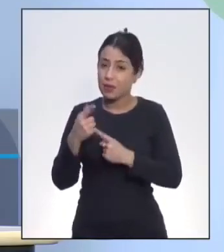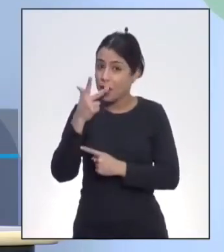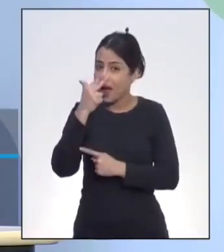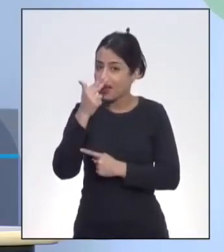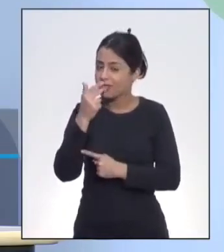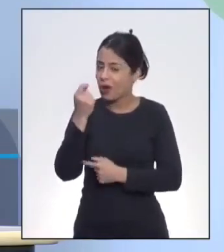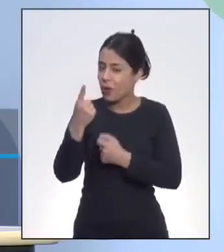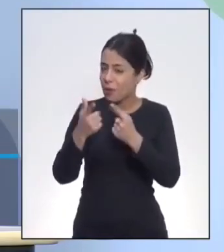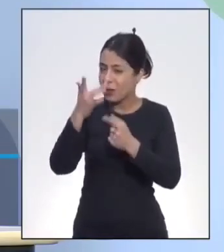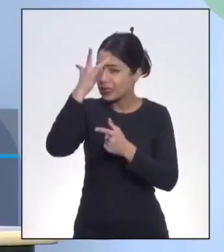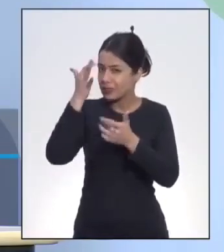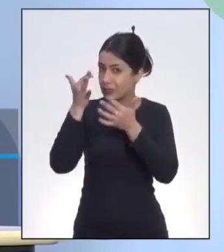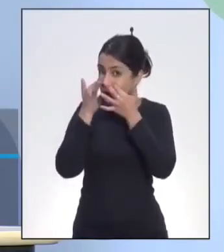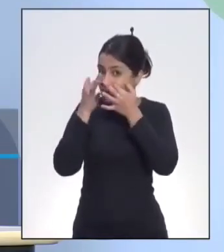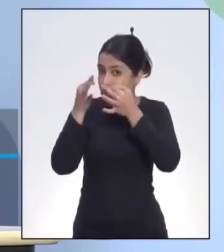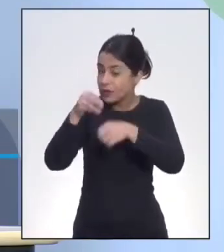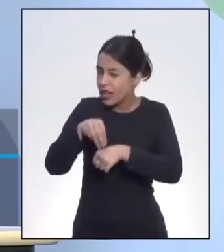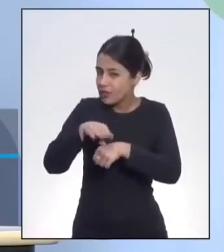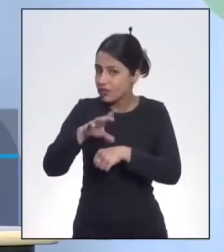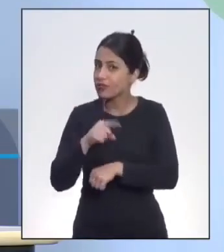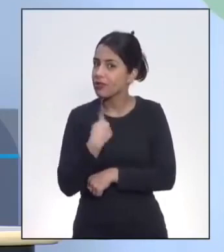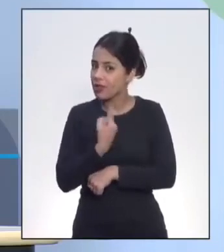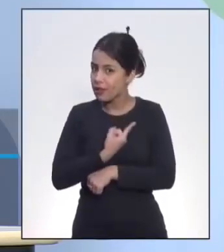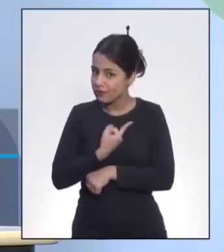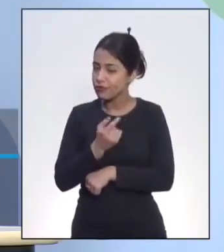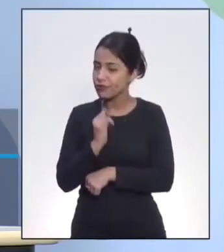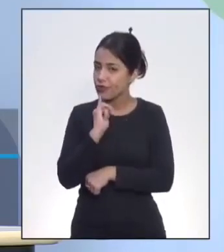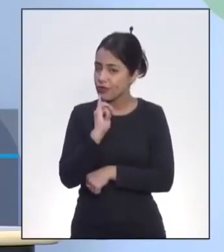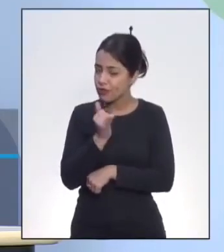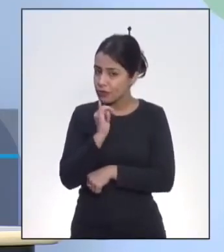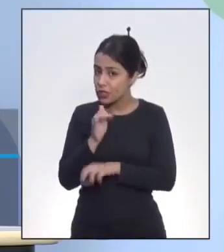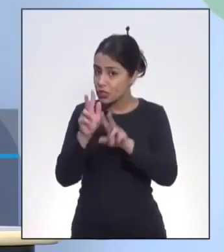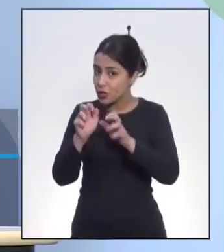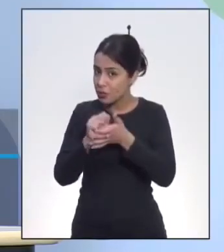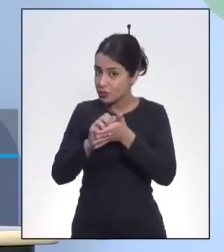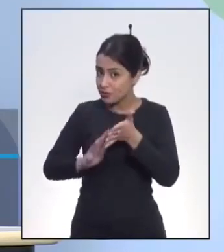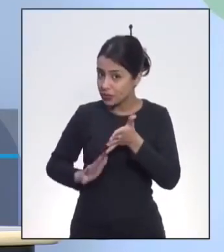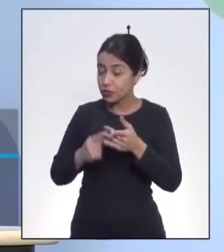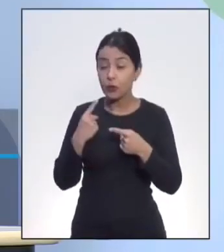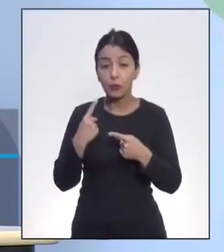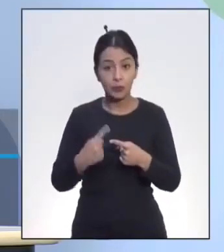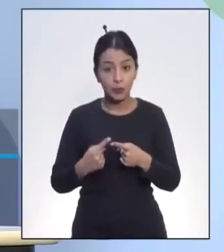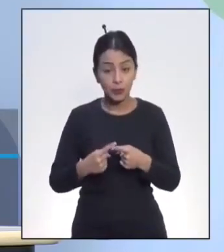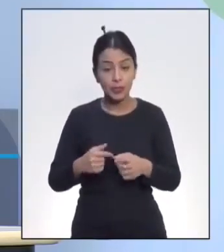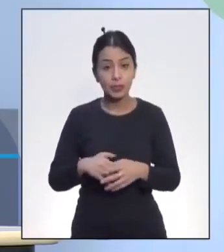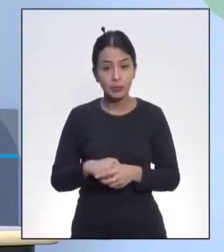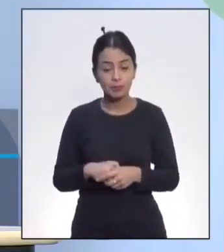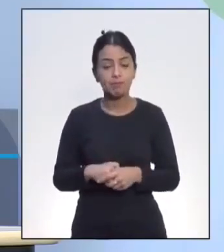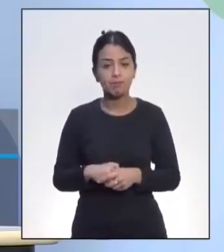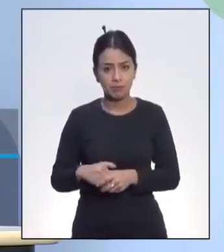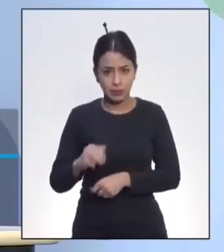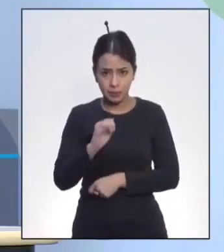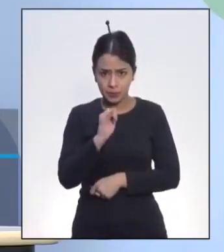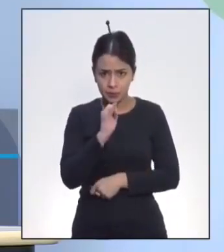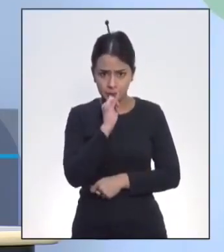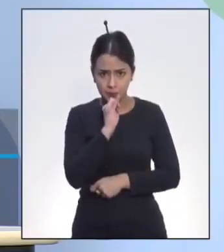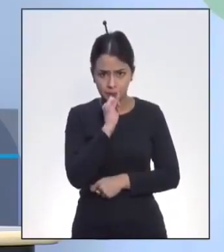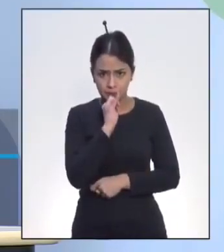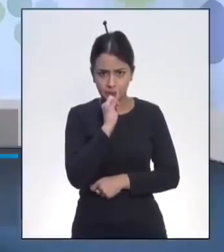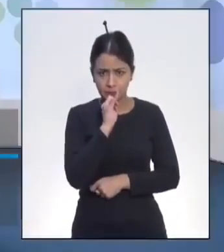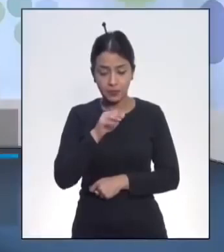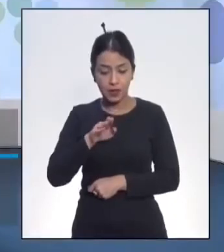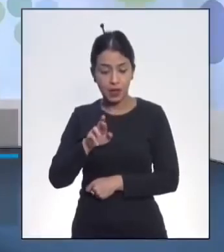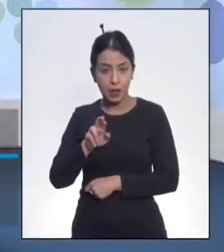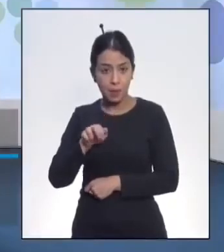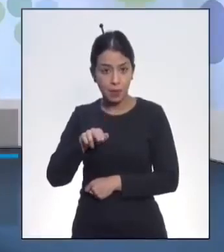não prestaram atenção na dica que a gente deu sobre o exercício. Por quê? Por exemplo, a Bruna